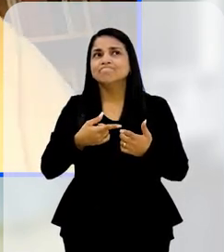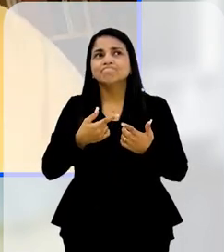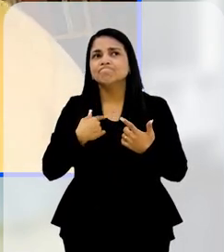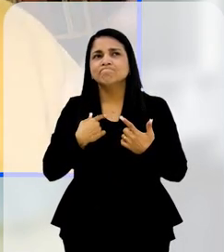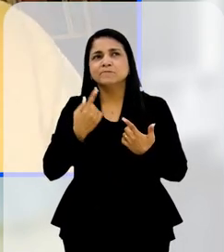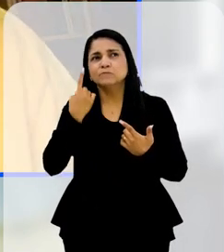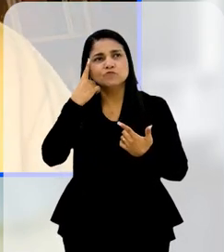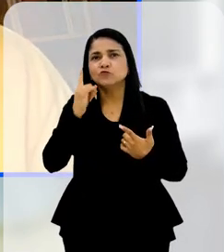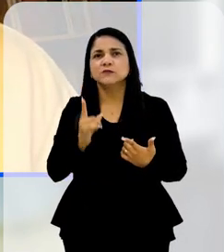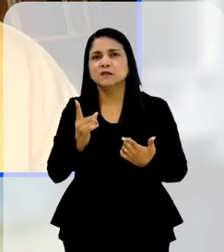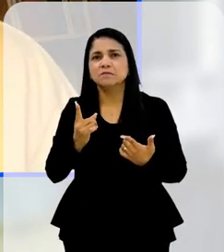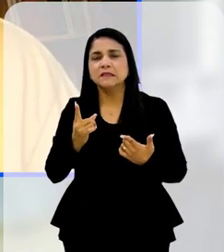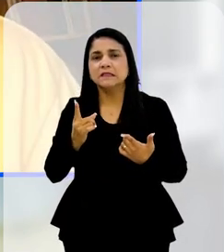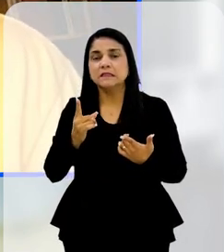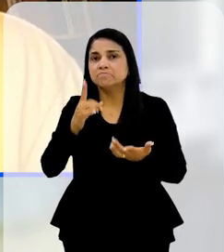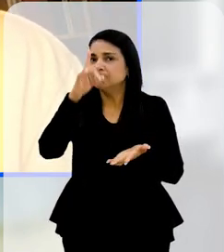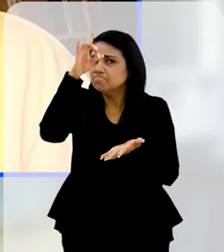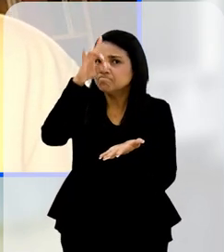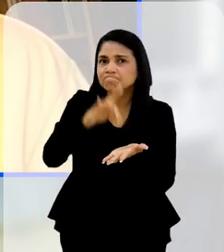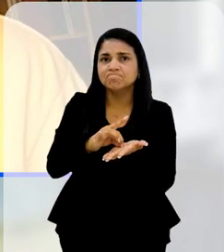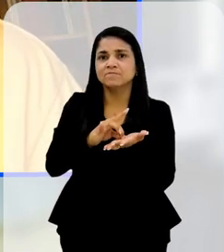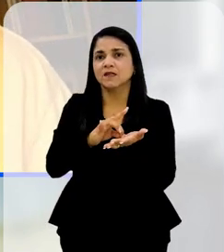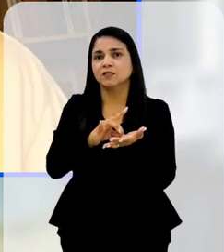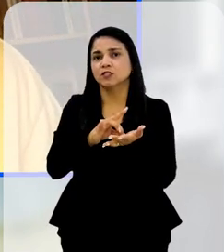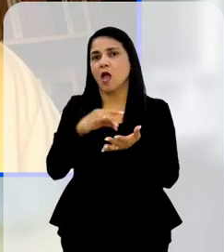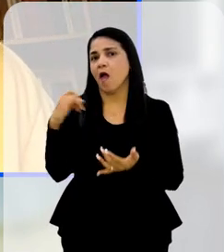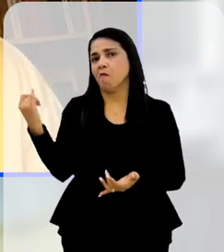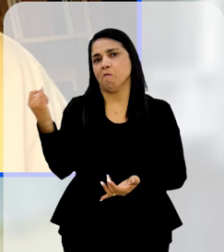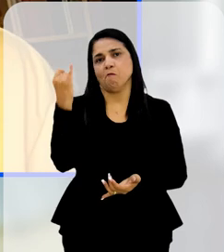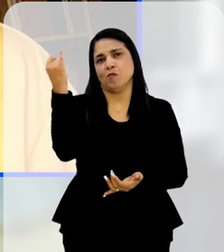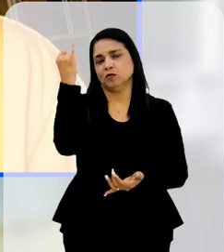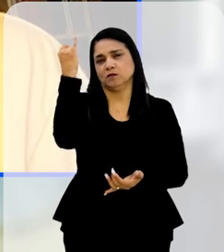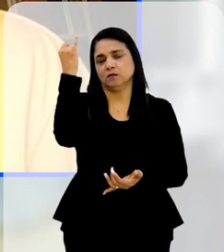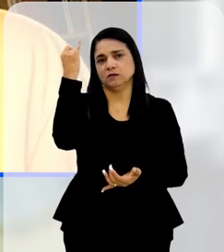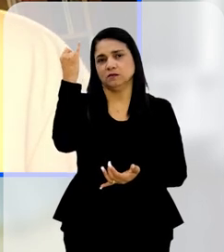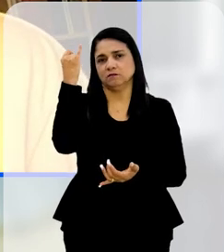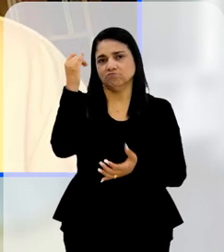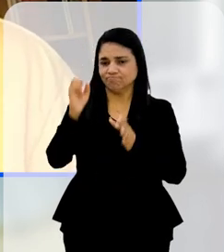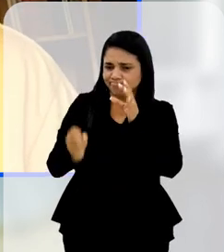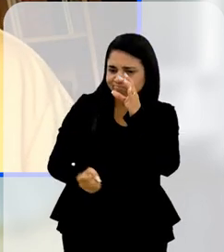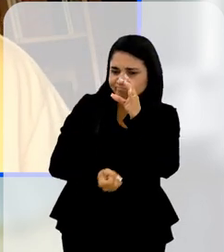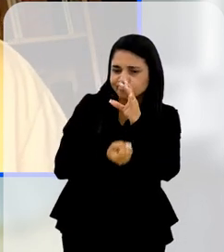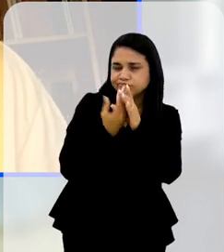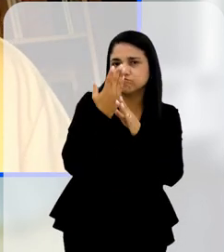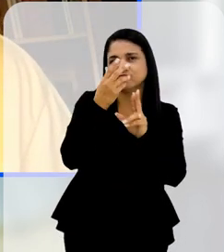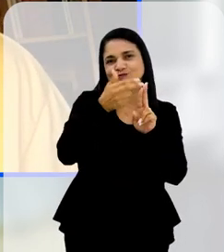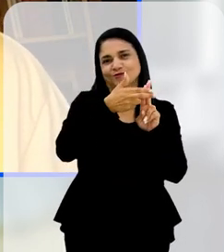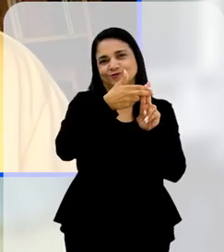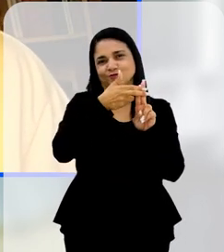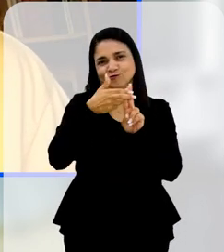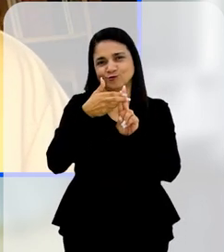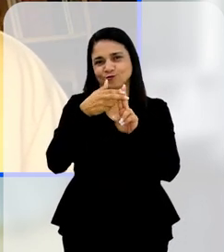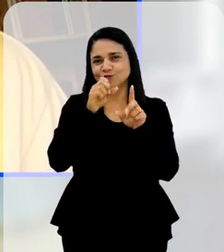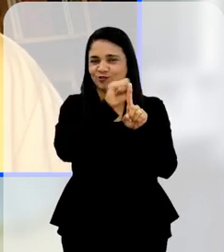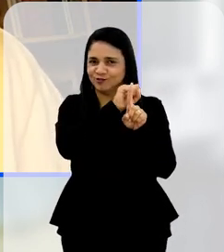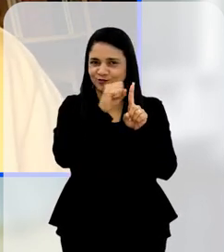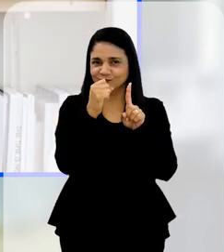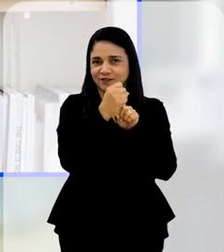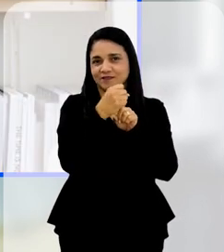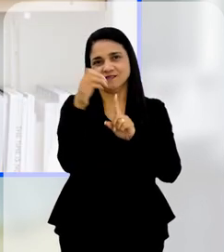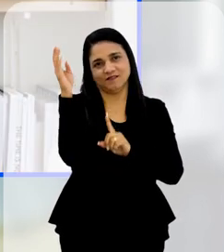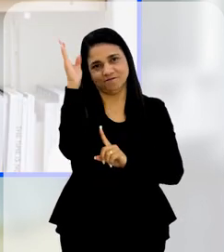a real dimensão da grandeza que foi a construção do SUS para a sociedade brasileira,